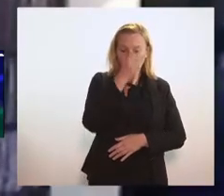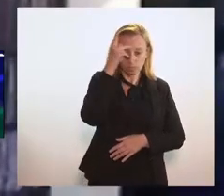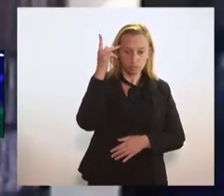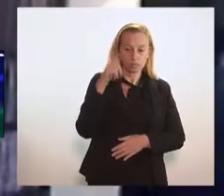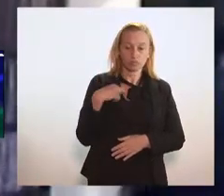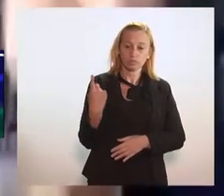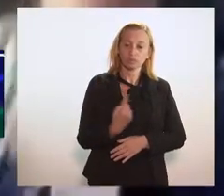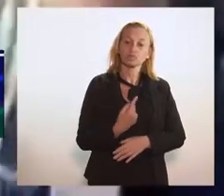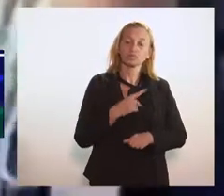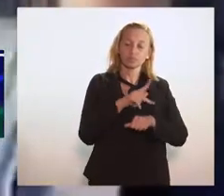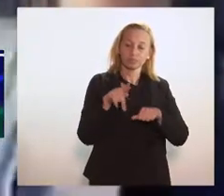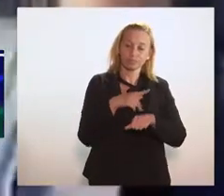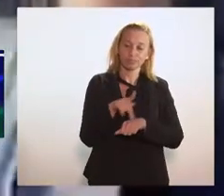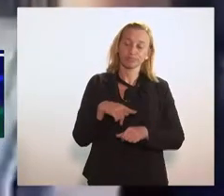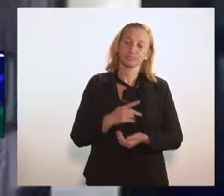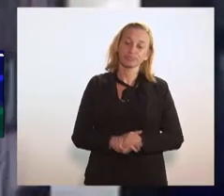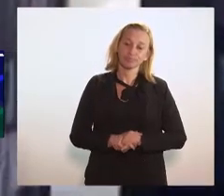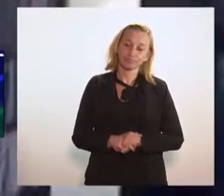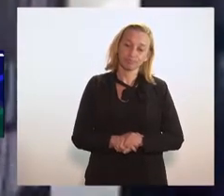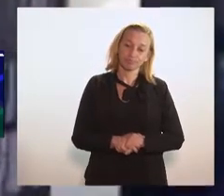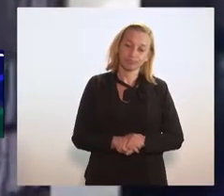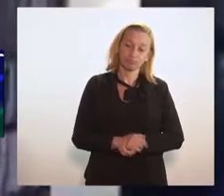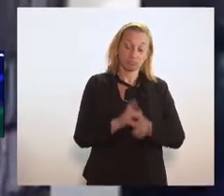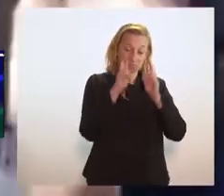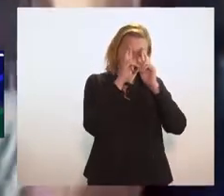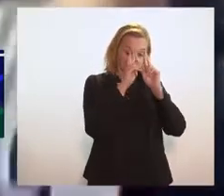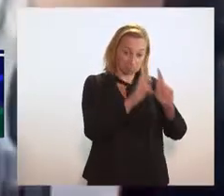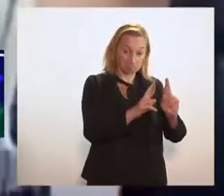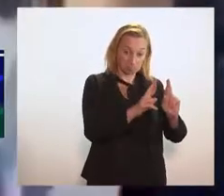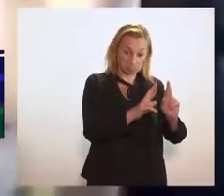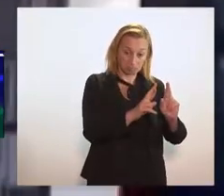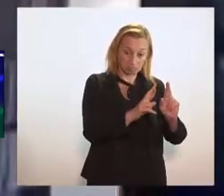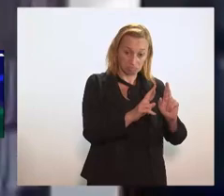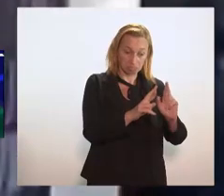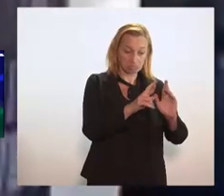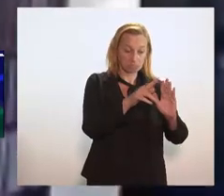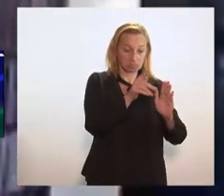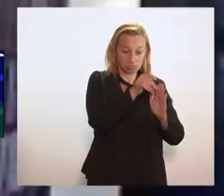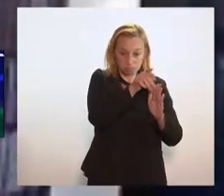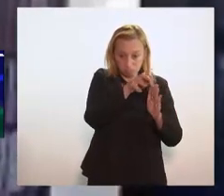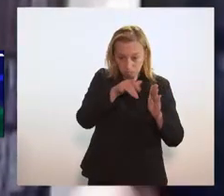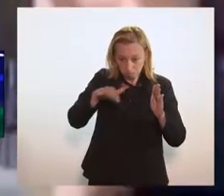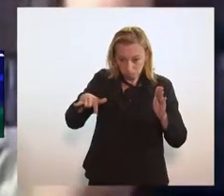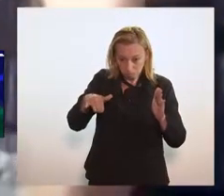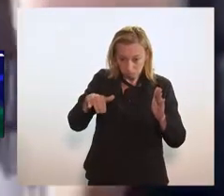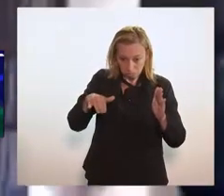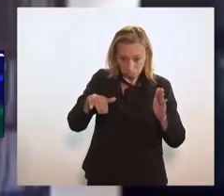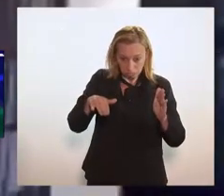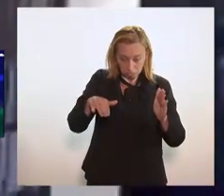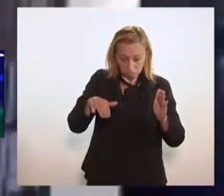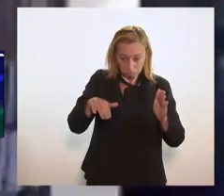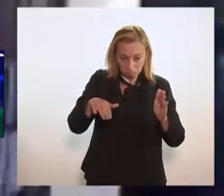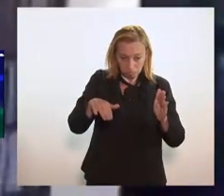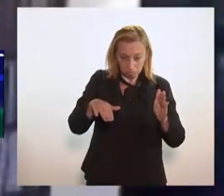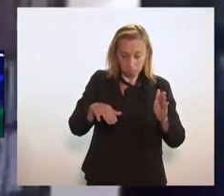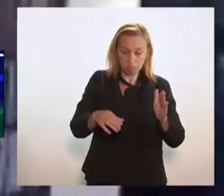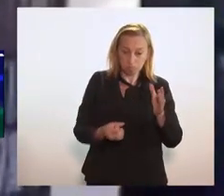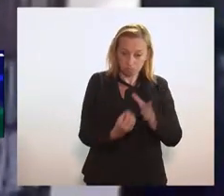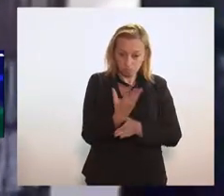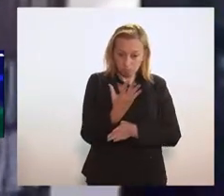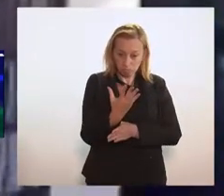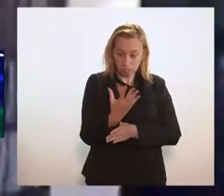país. Quer dizer, ou se respeita os protocolos que são definidos